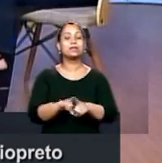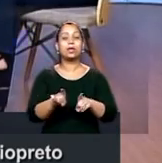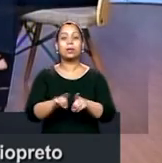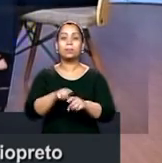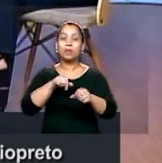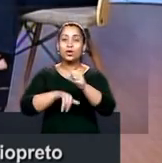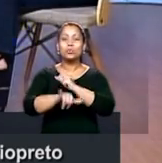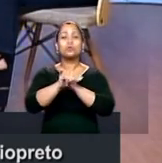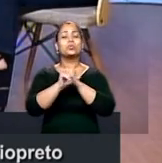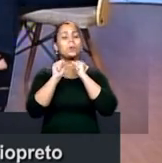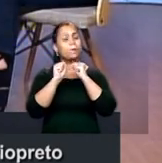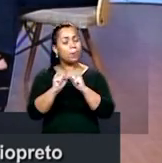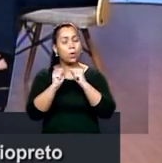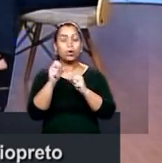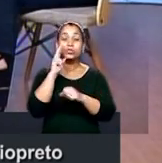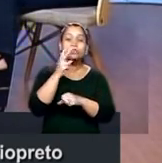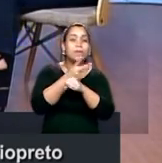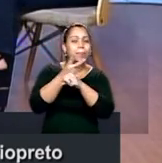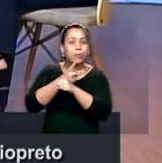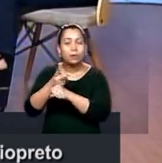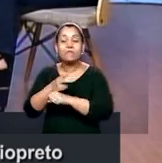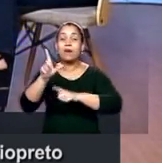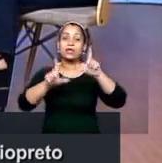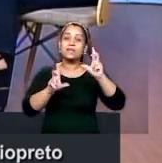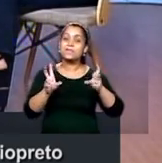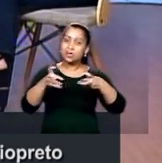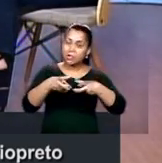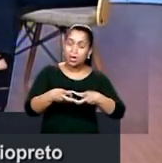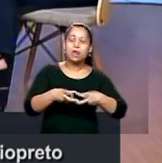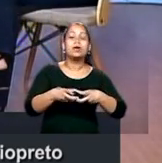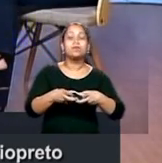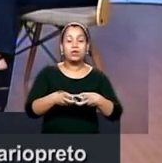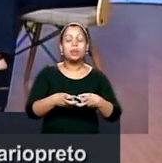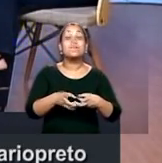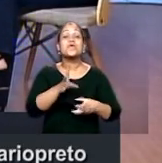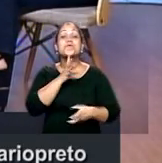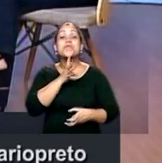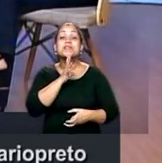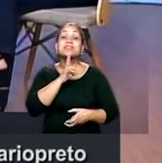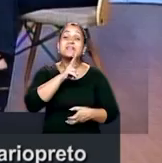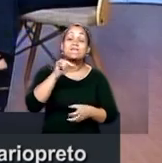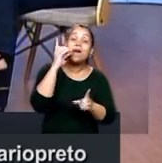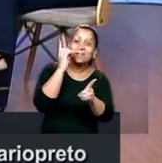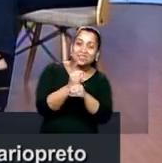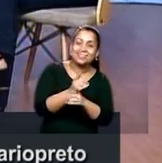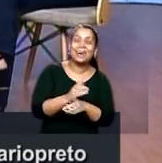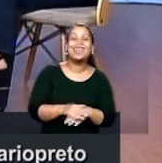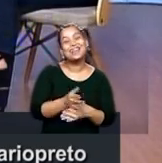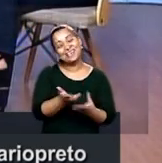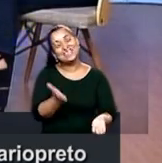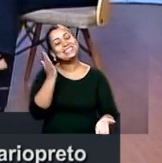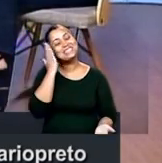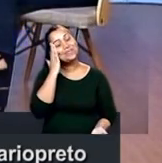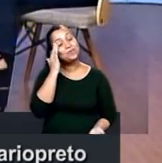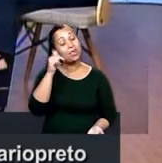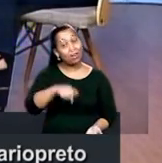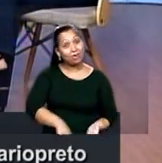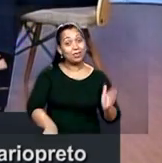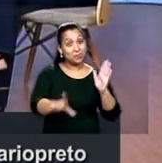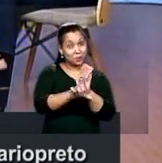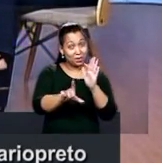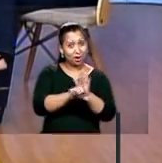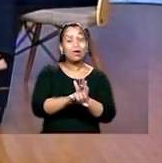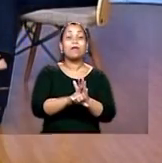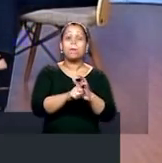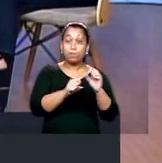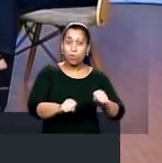YouTube, você pode acessar, só procurar lá por TV Câmara ou Câmara Rio Preto que você vai encontrar a gente lá. E para saber mais sobre o Legislativo, você acessa o